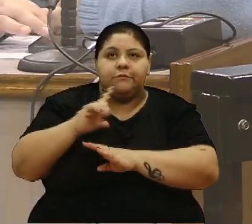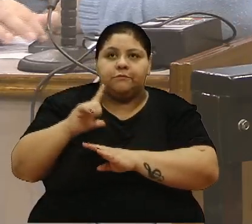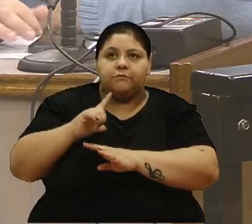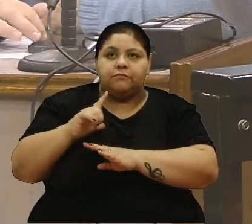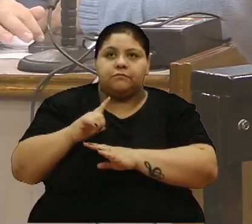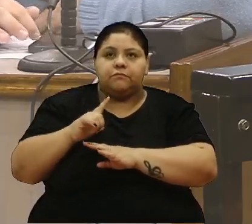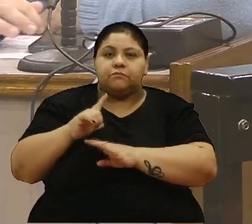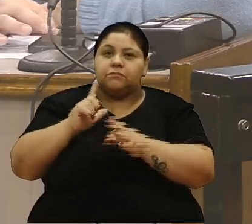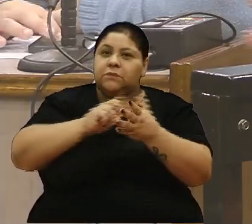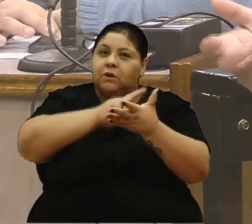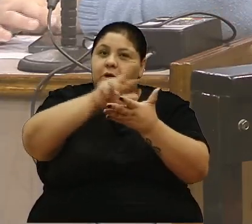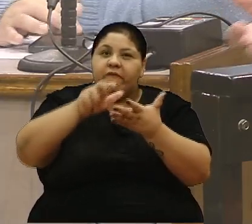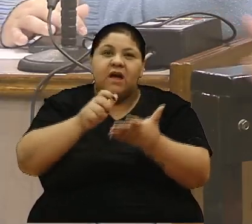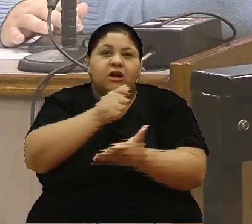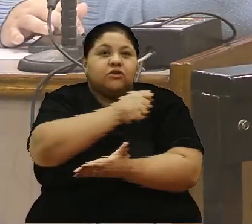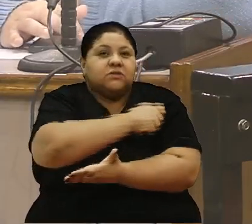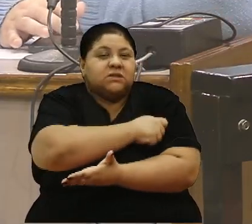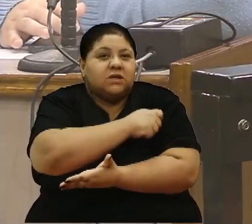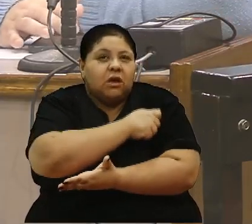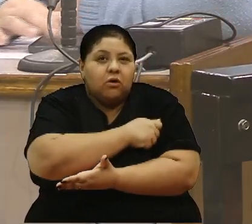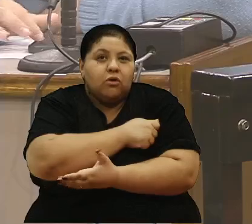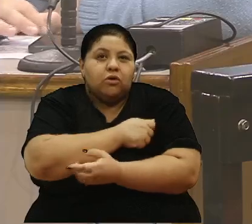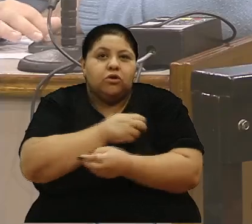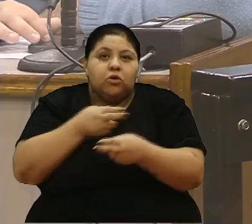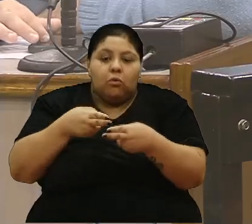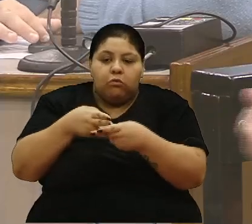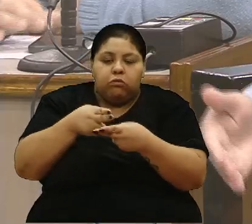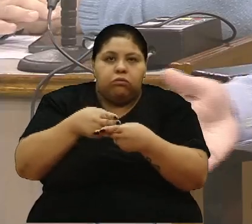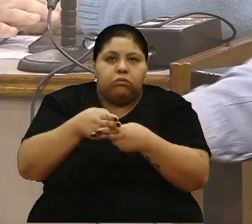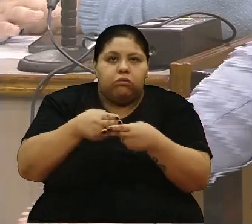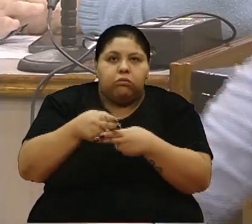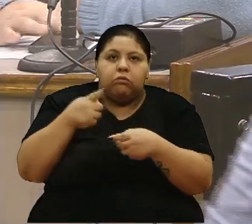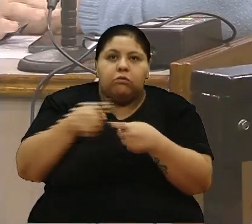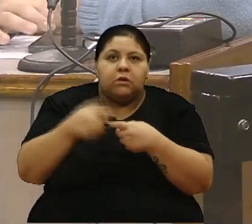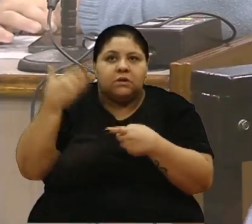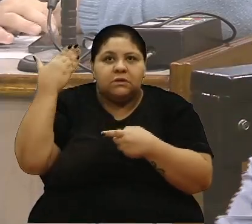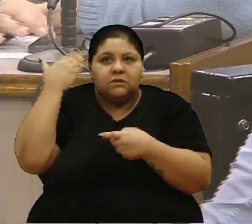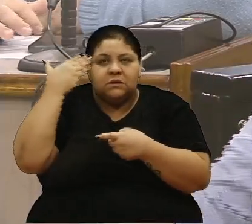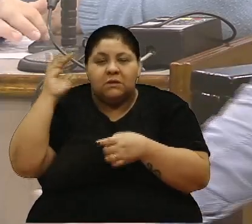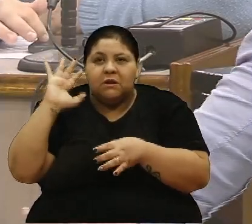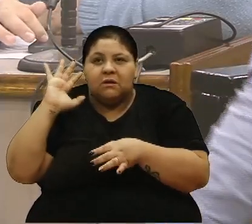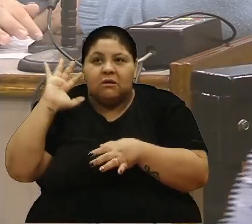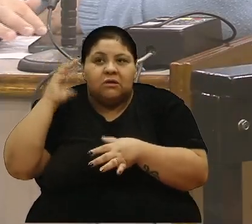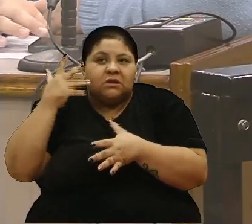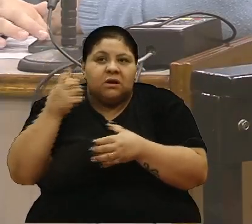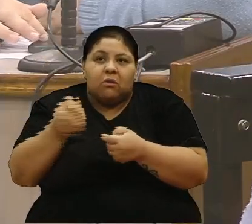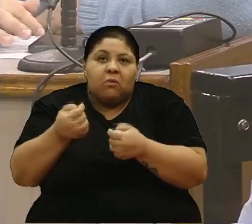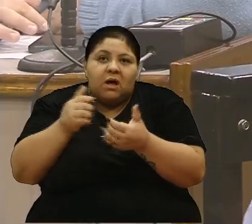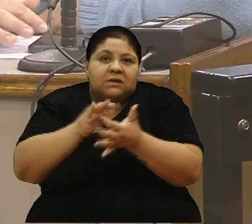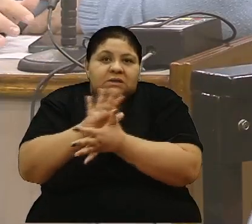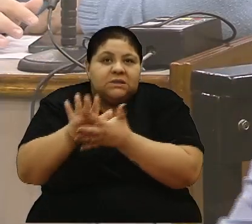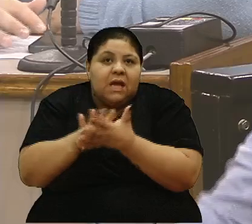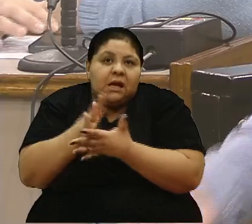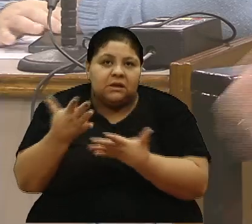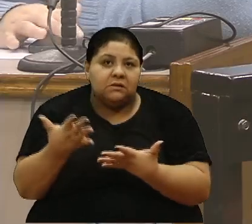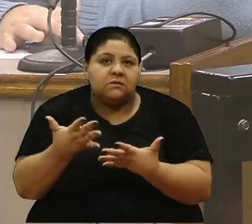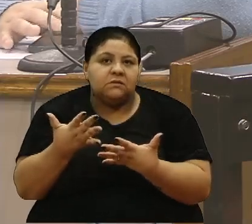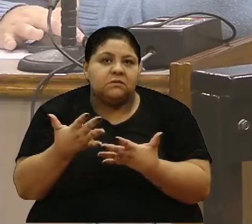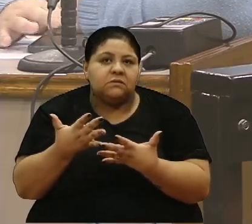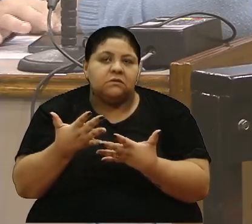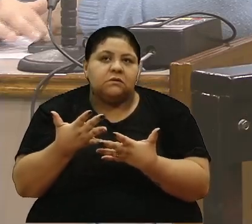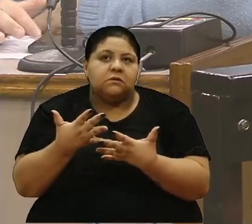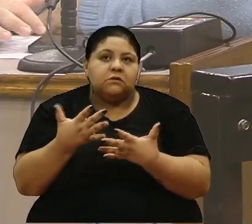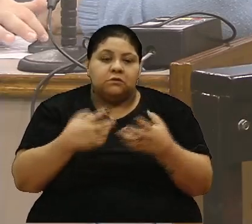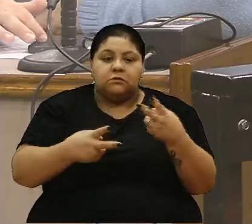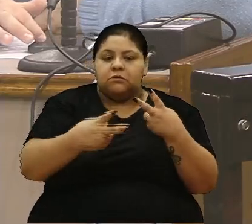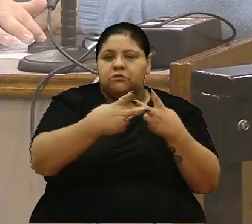vestígio de vários outros pontos acontecendo, crianças indo armada. Por quê? Porque sabia que ia acontecer muito pouco com aqueles que estavam lá